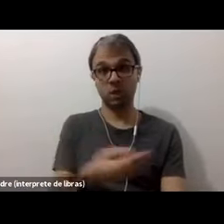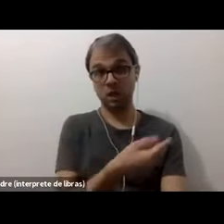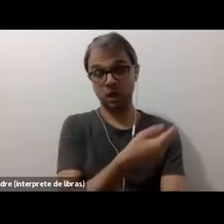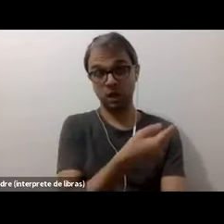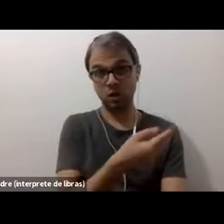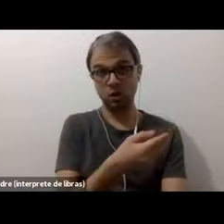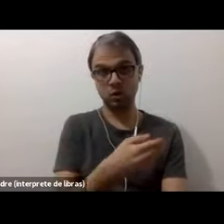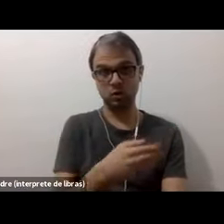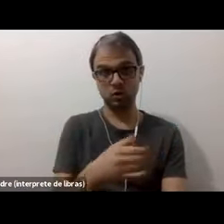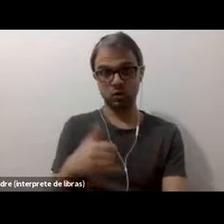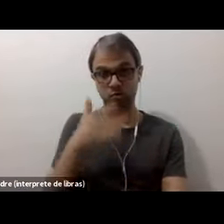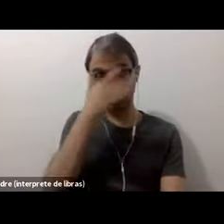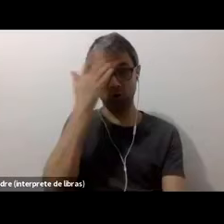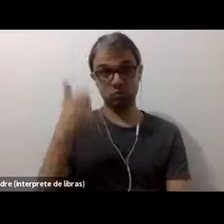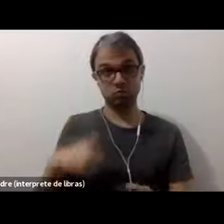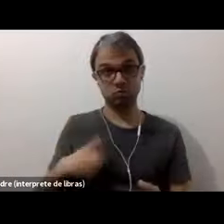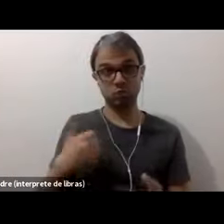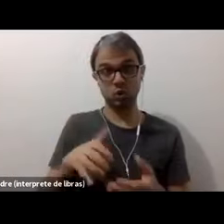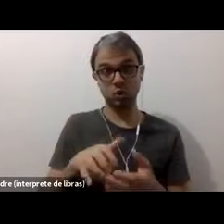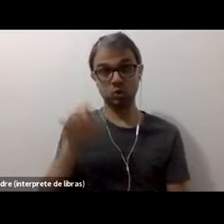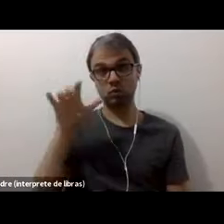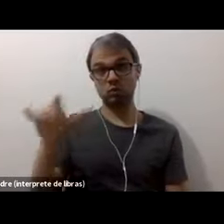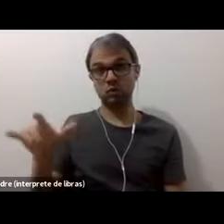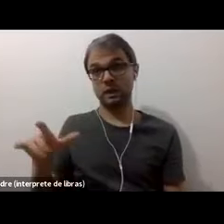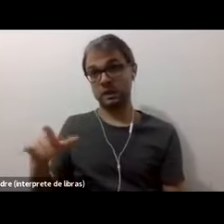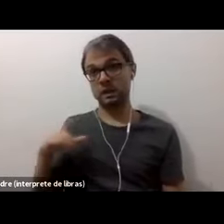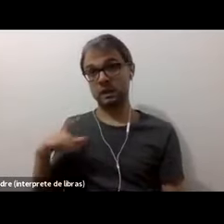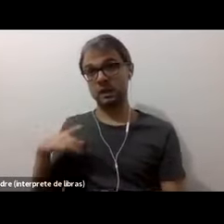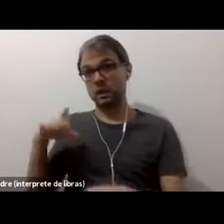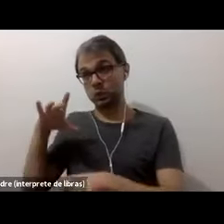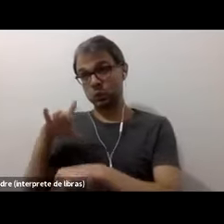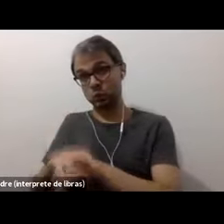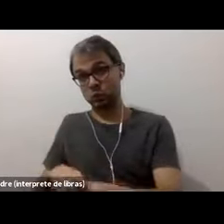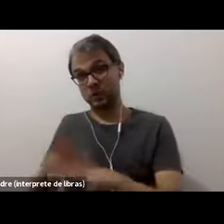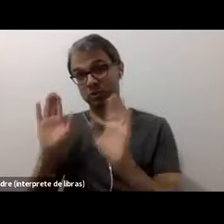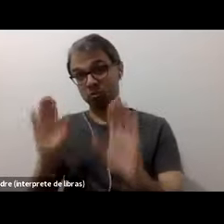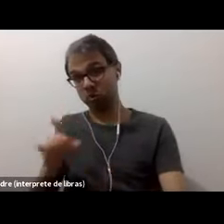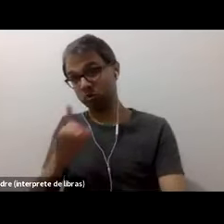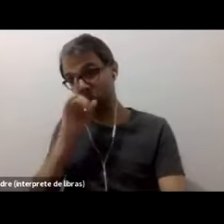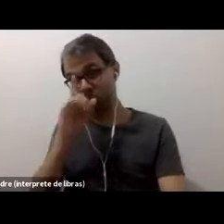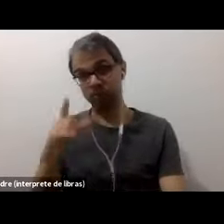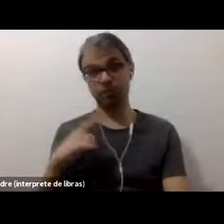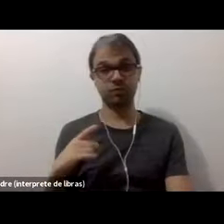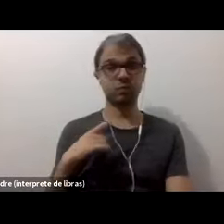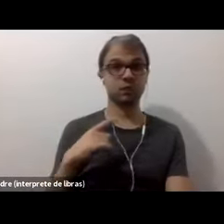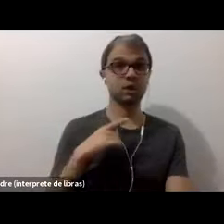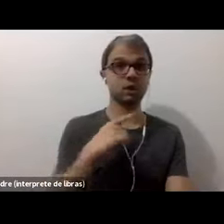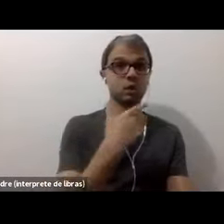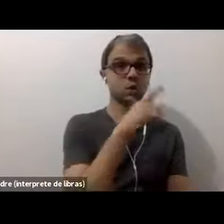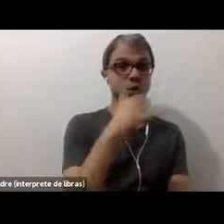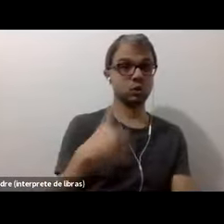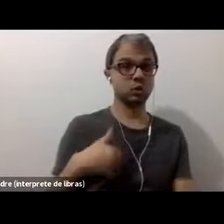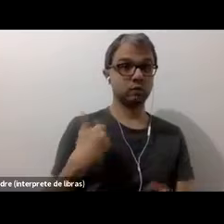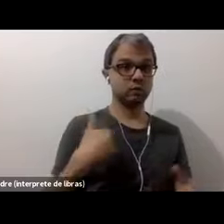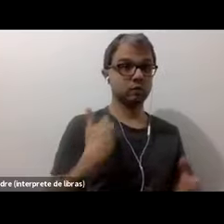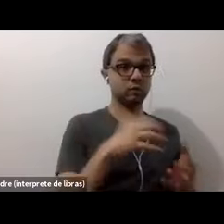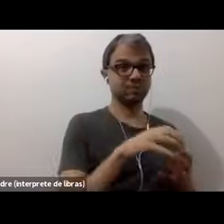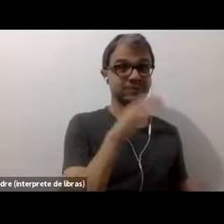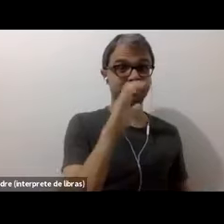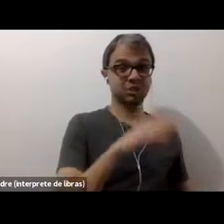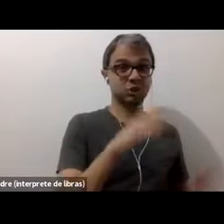de idosos sem comorbidade, 4 milhões de adultos com comorbidade